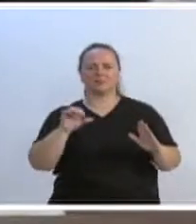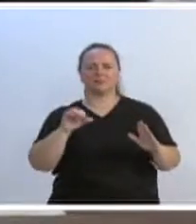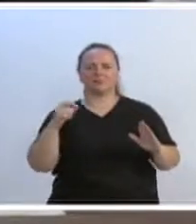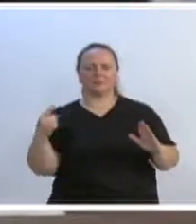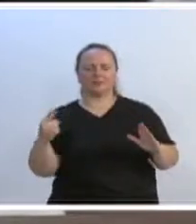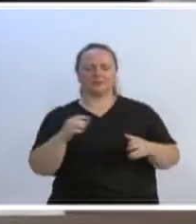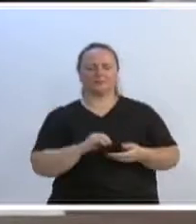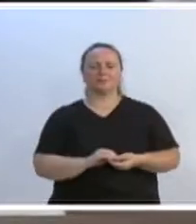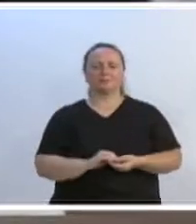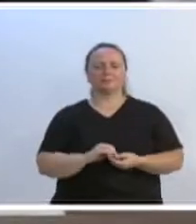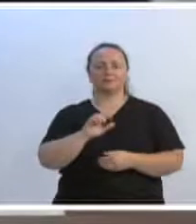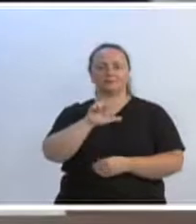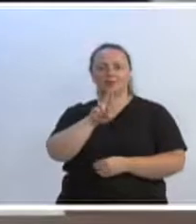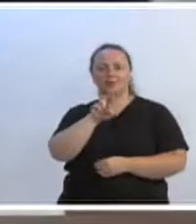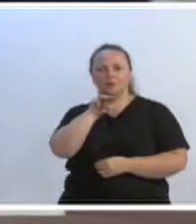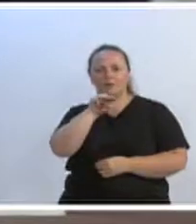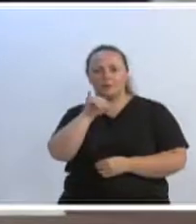de